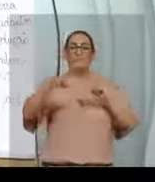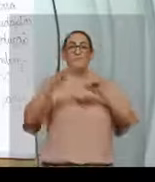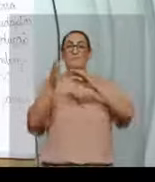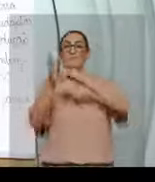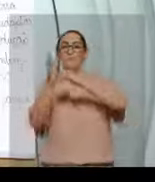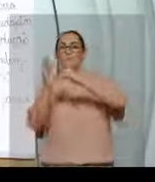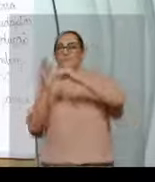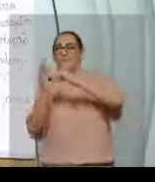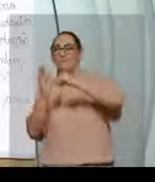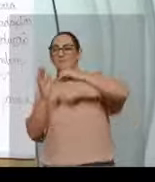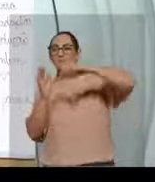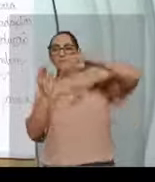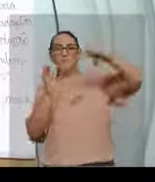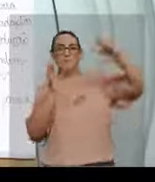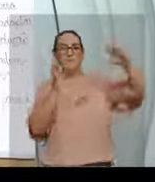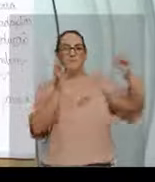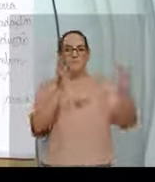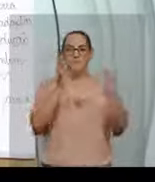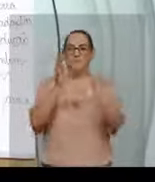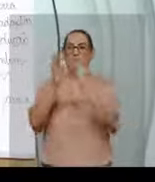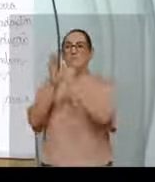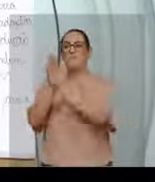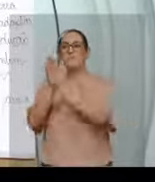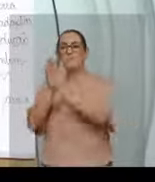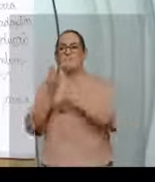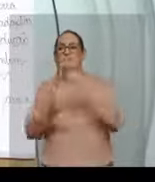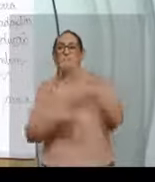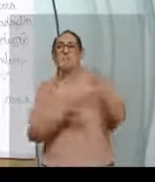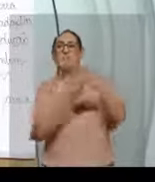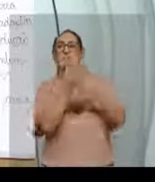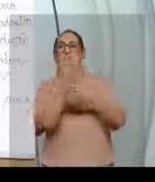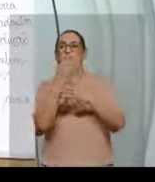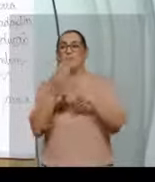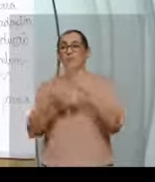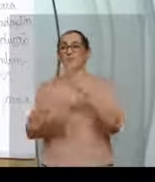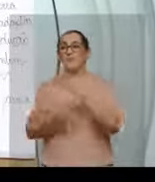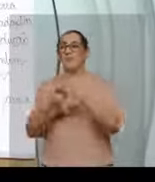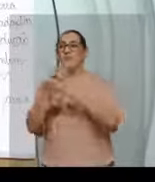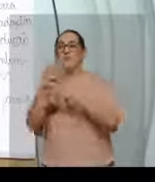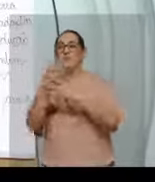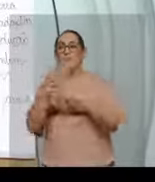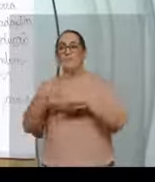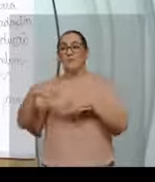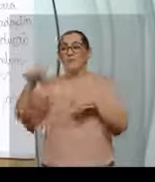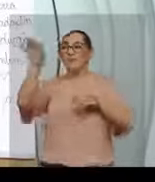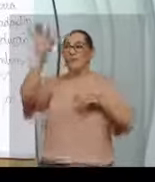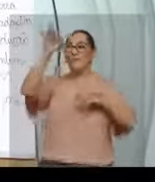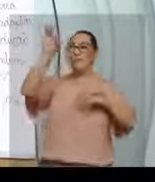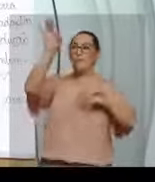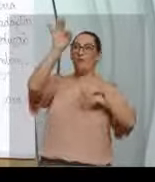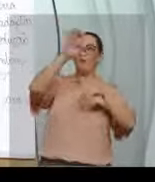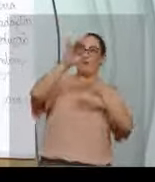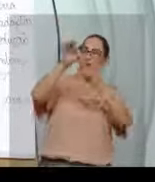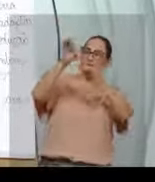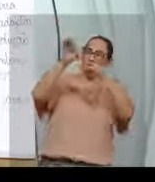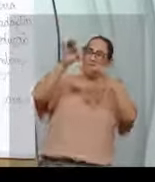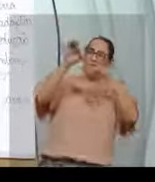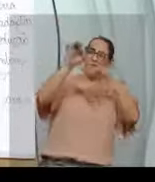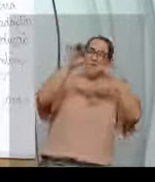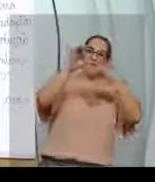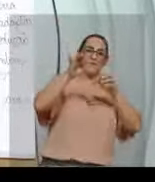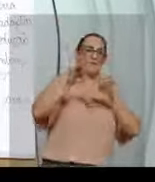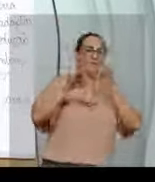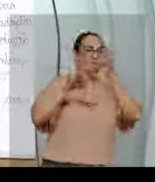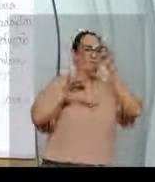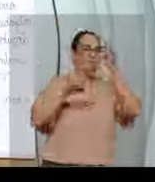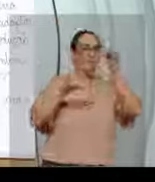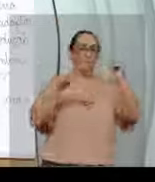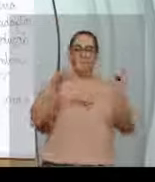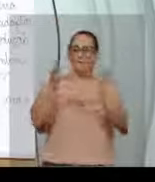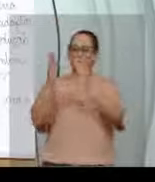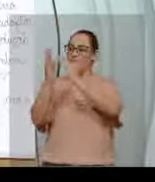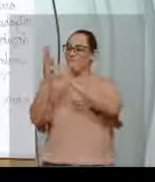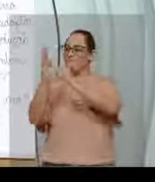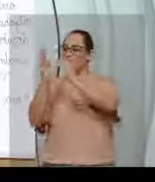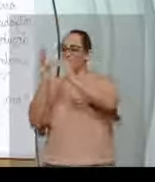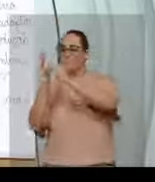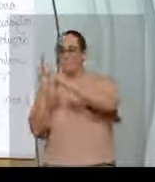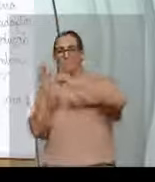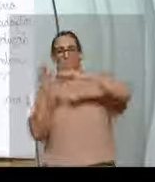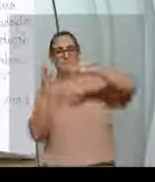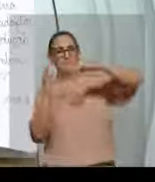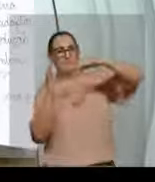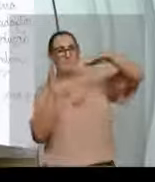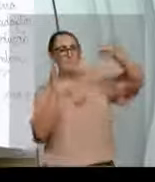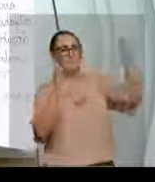pólen para a fecundação. Atrai insetos que passeiam pela antera, trazendo o grão de pólen para